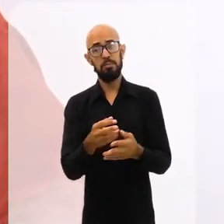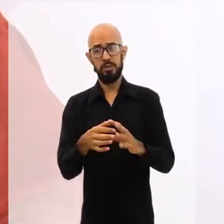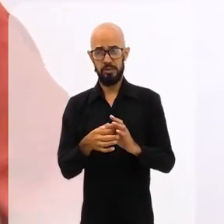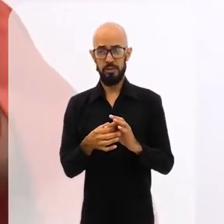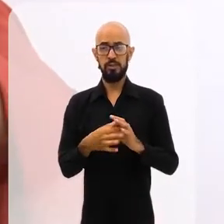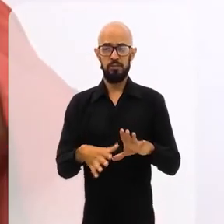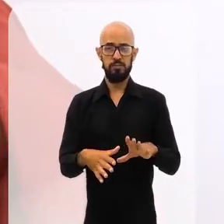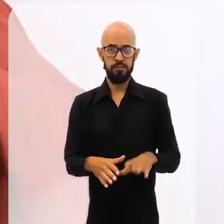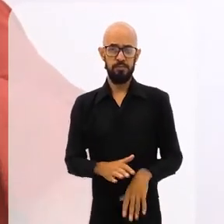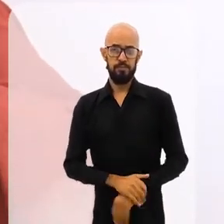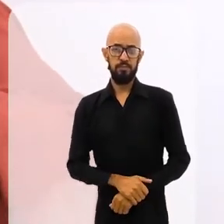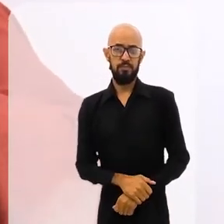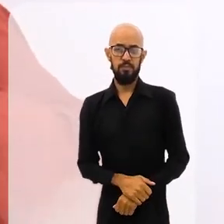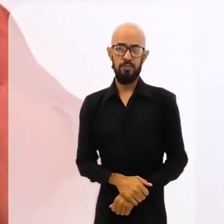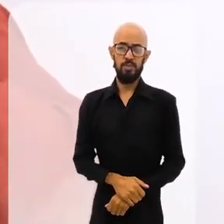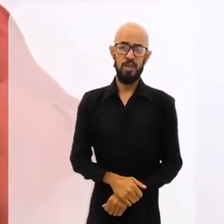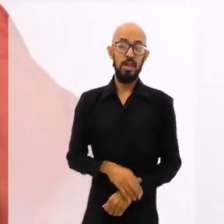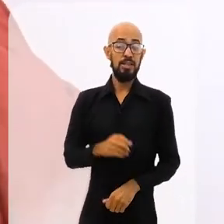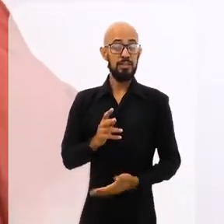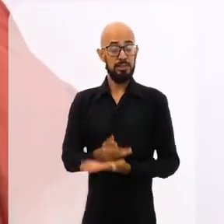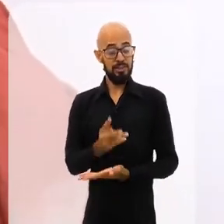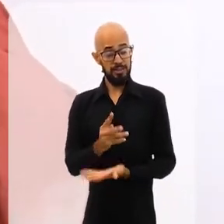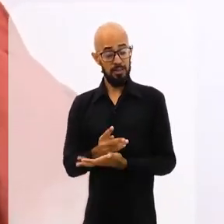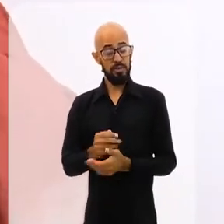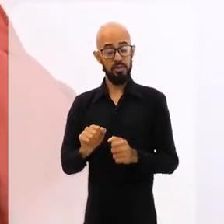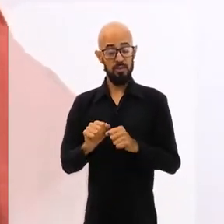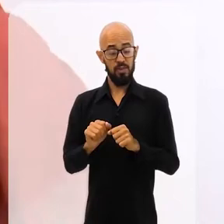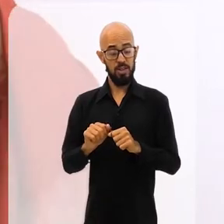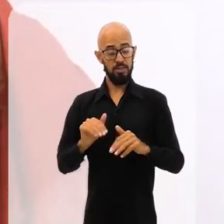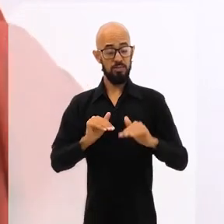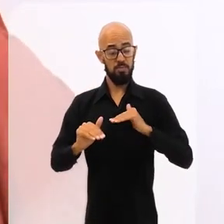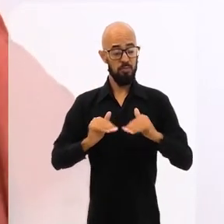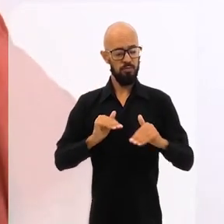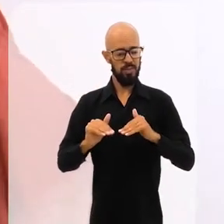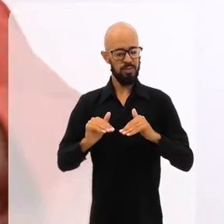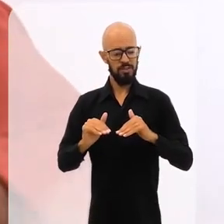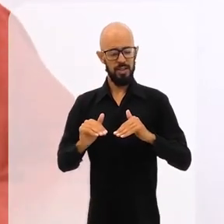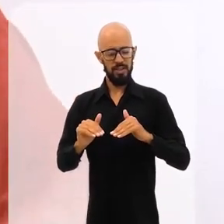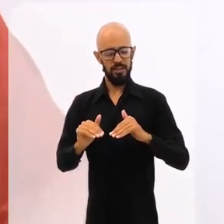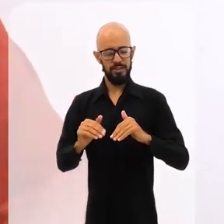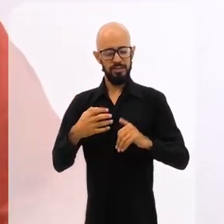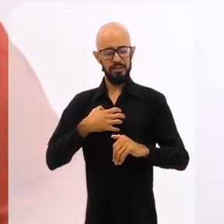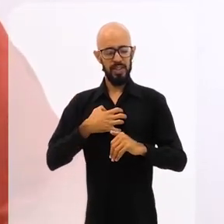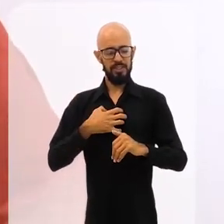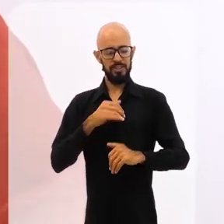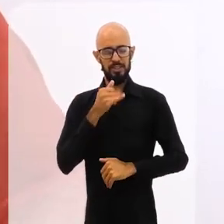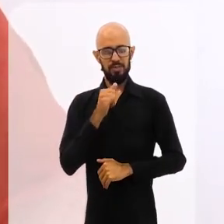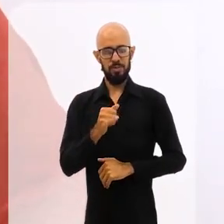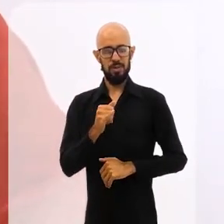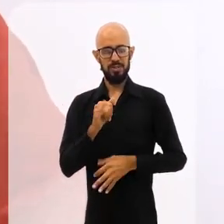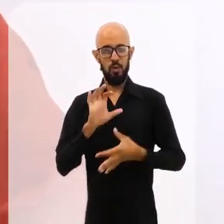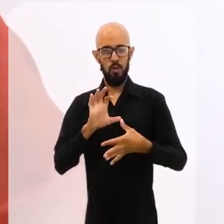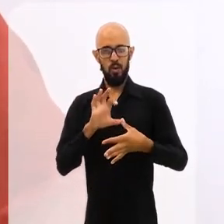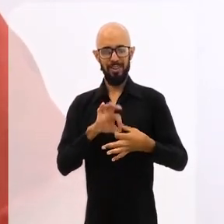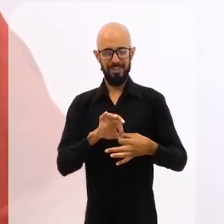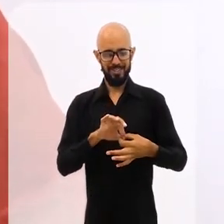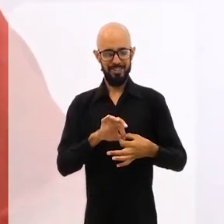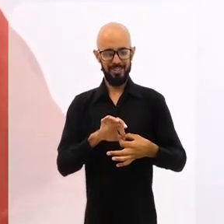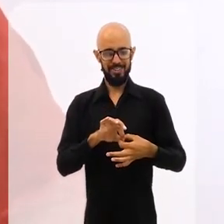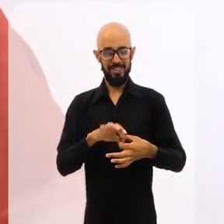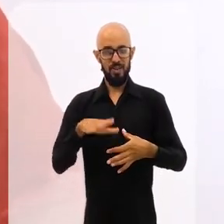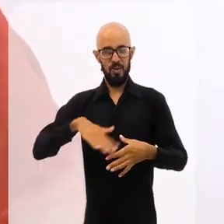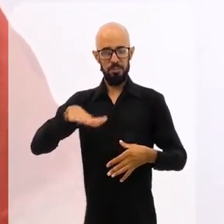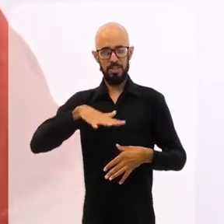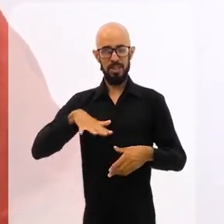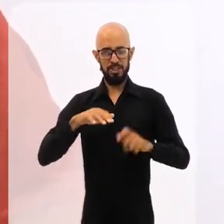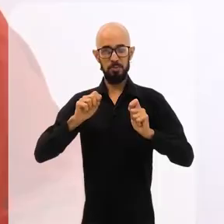disponível. E toda vez que você movimenta, você entra na conexão. E aí o ambiente pode